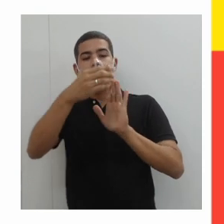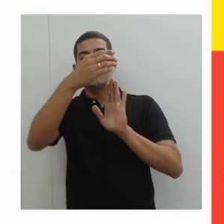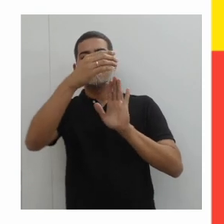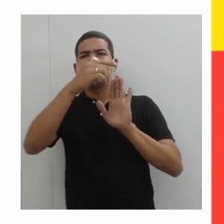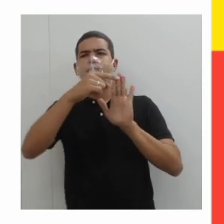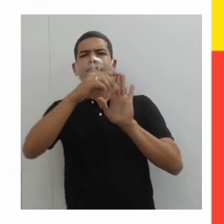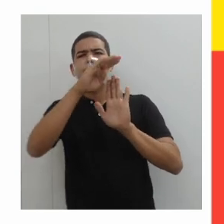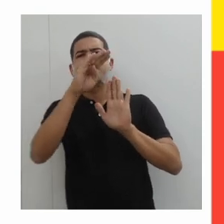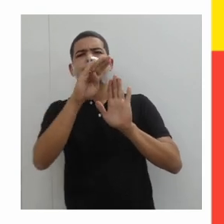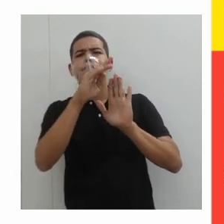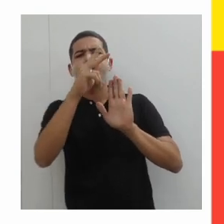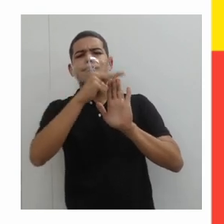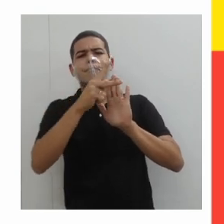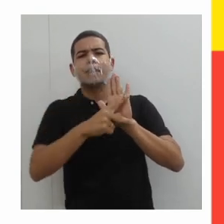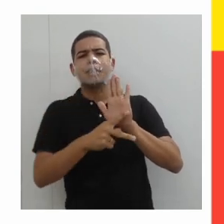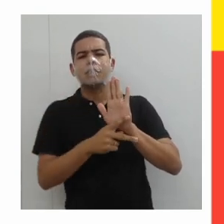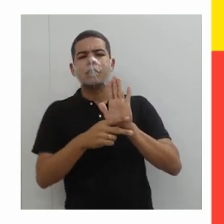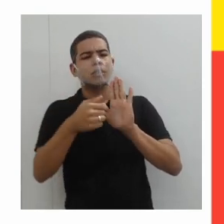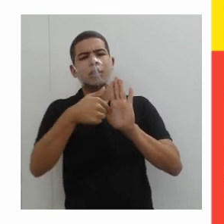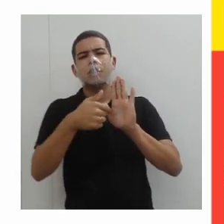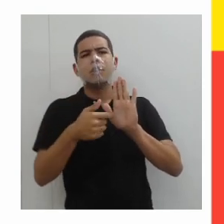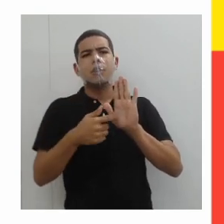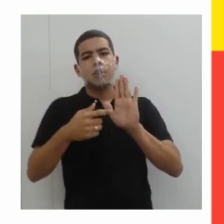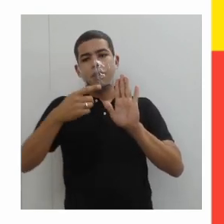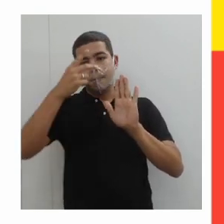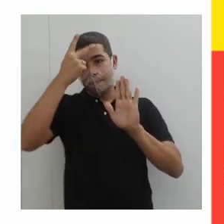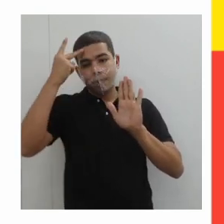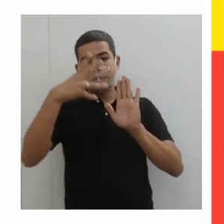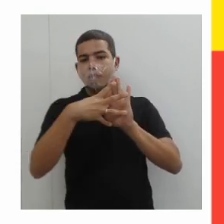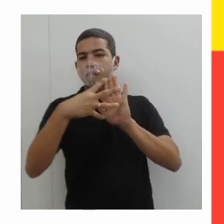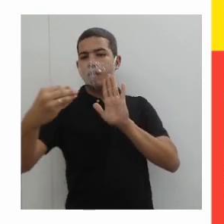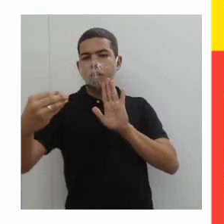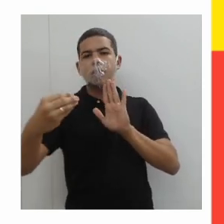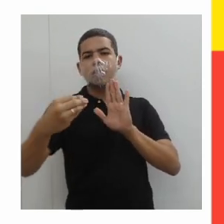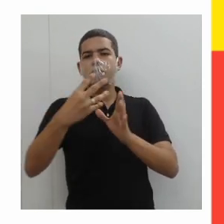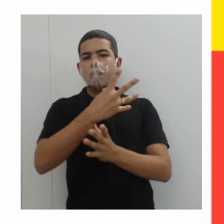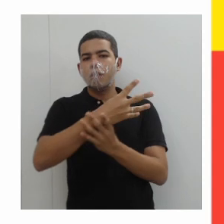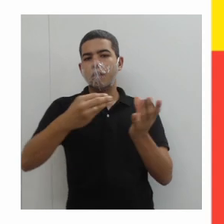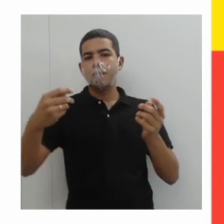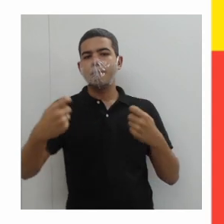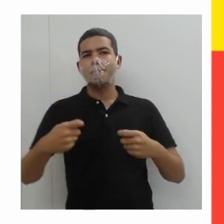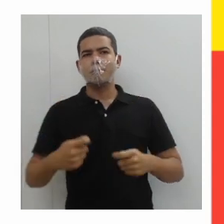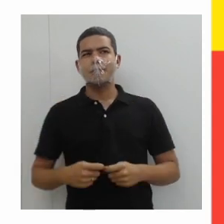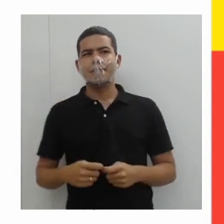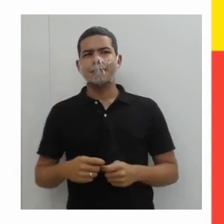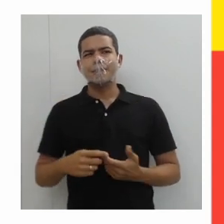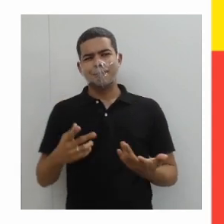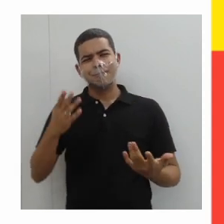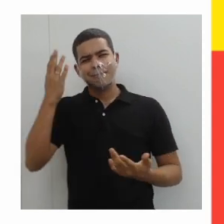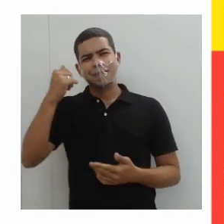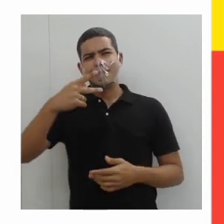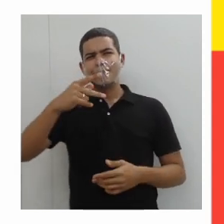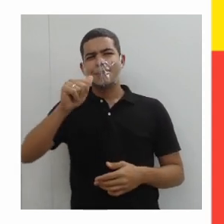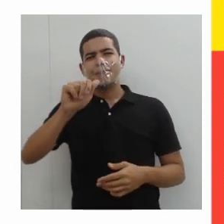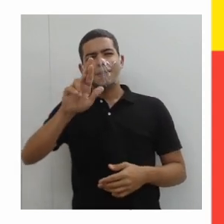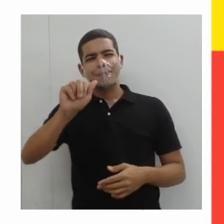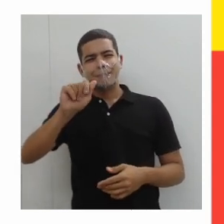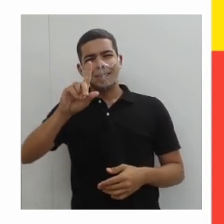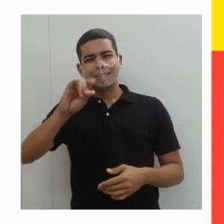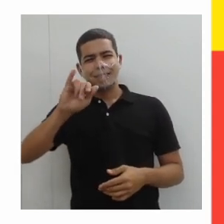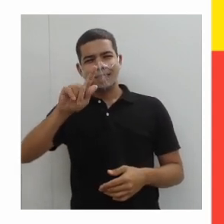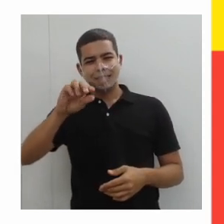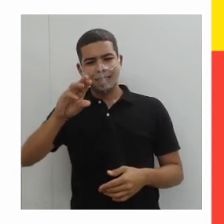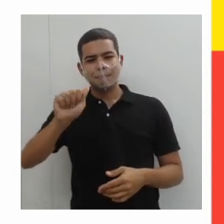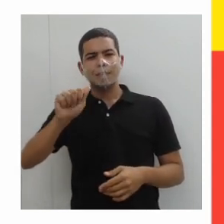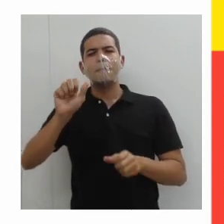modelo ou um padrão a se seguir. A gente já tinha falado na aula passada que paradigma, certo? Ele pode